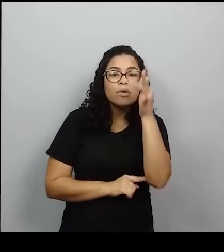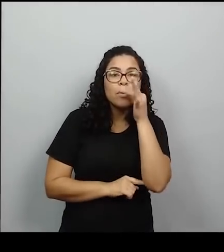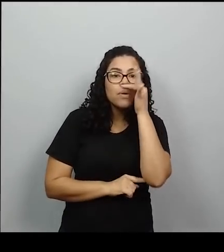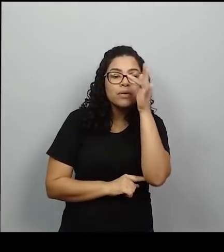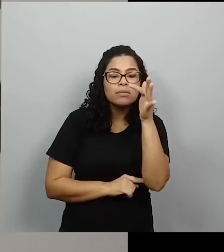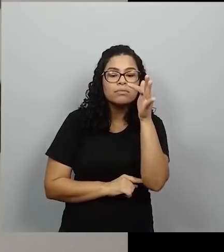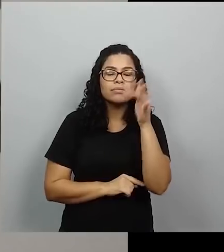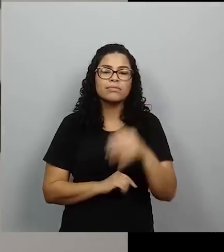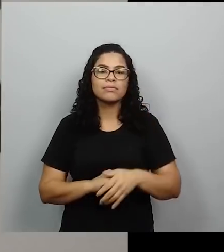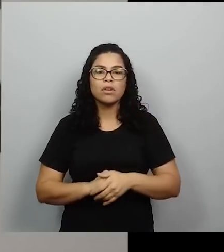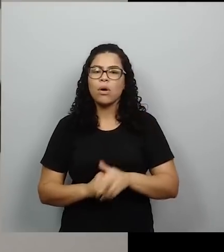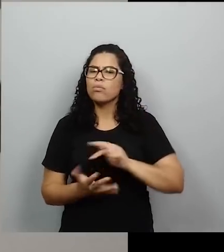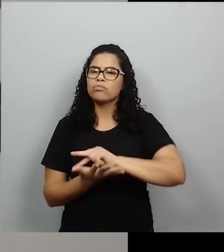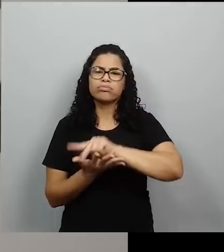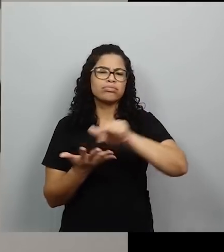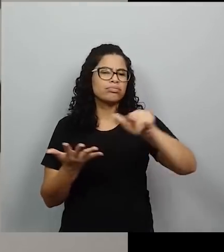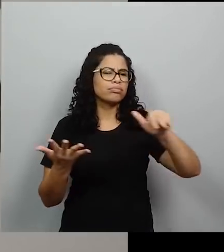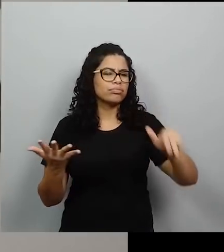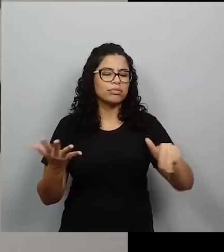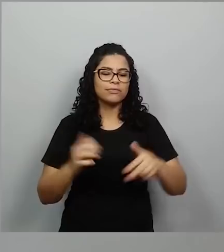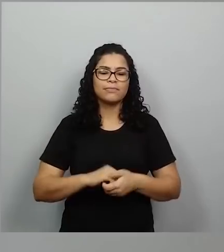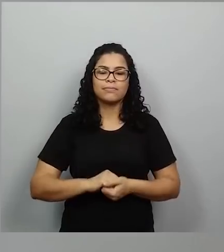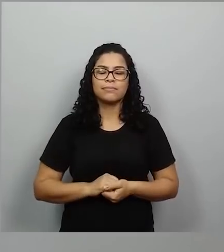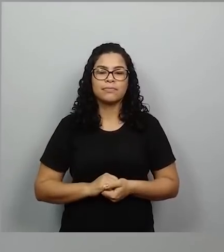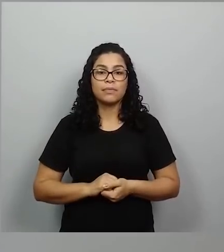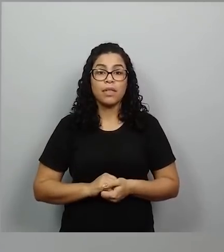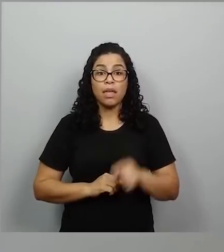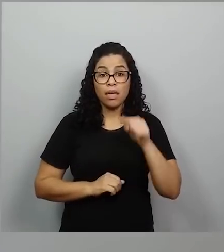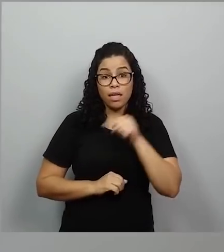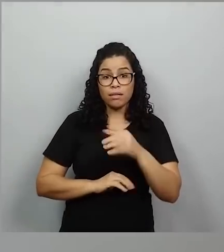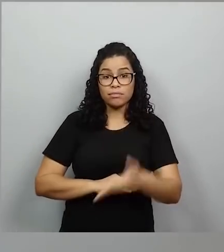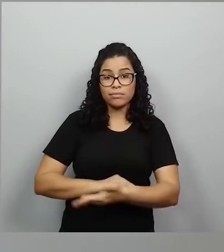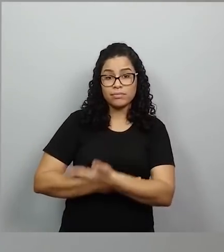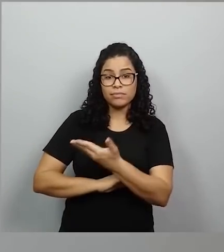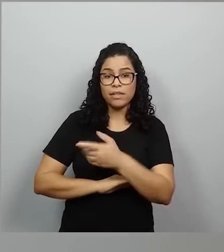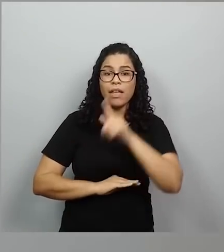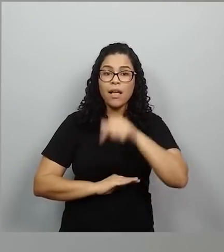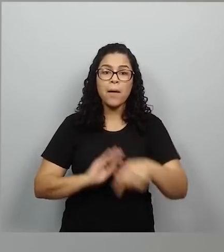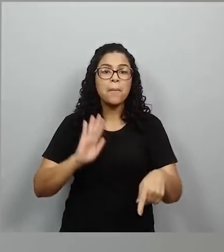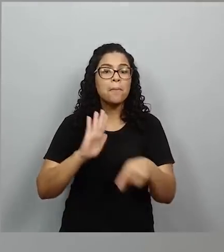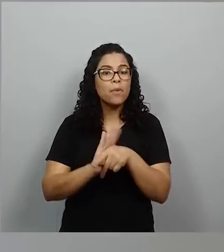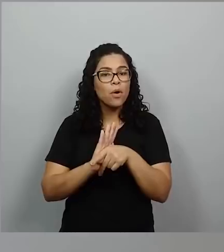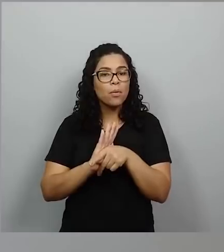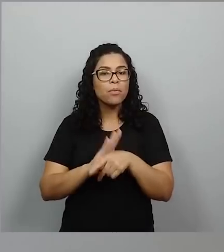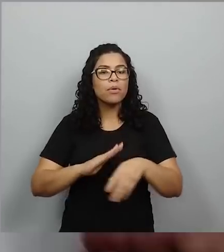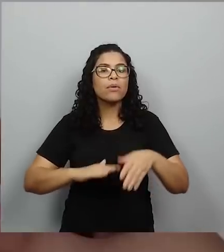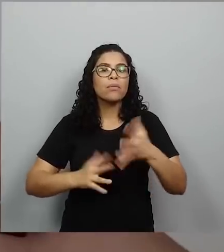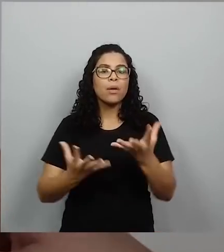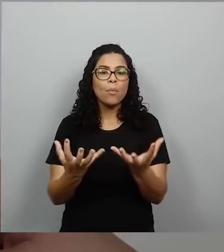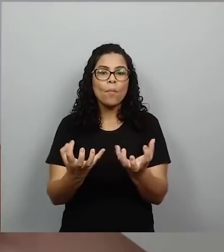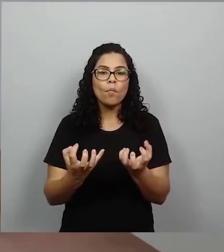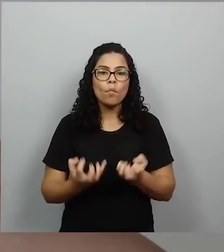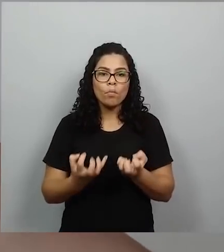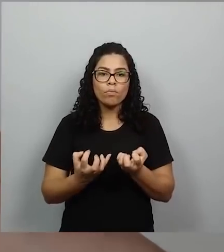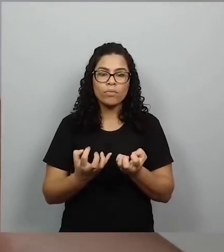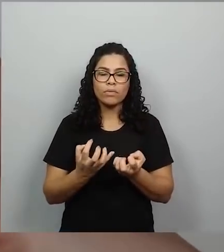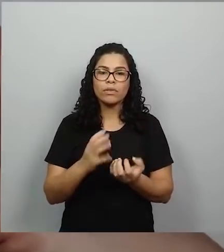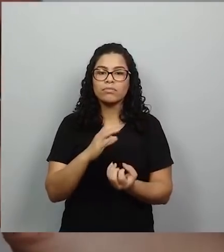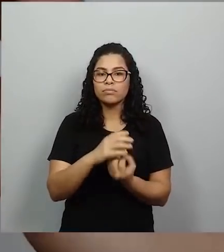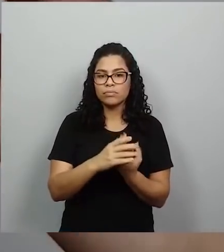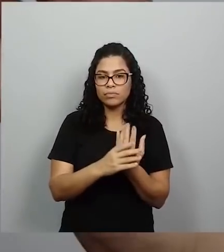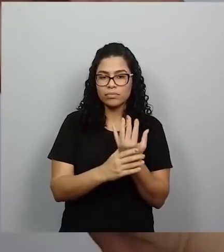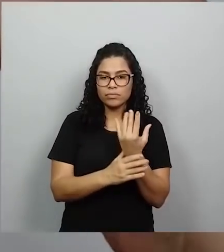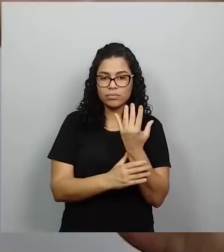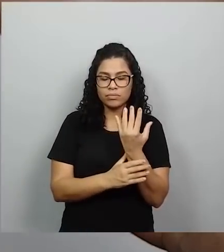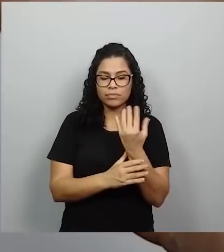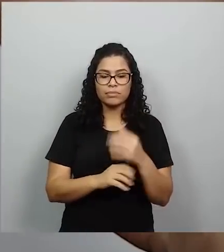de hibisco, entre outras. Essa é uma prensa para secar plantas. Por incrível que